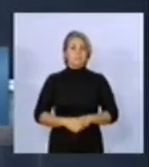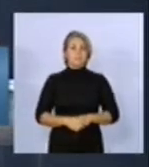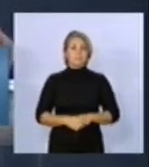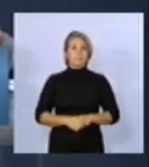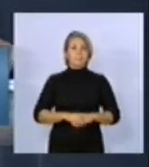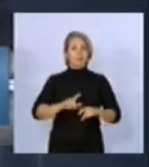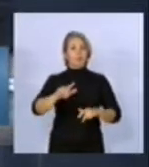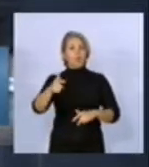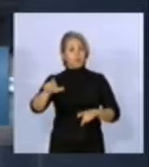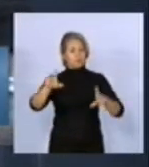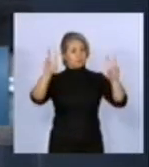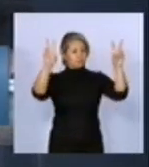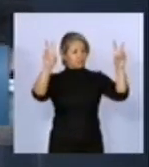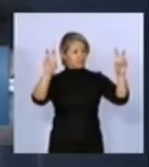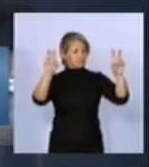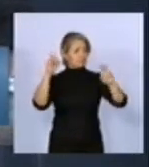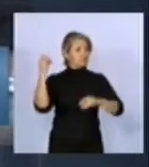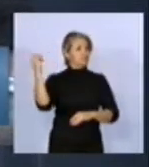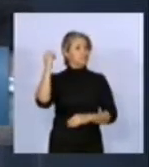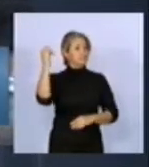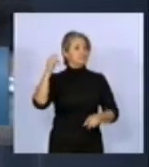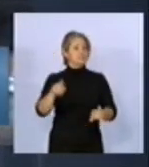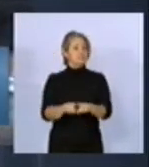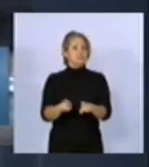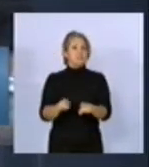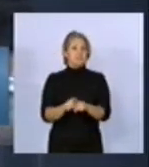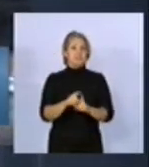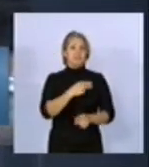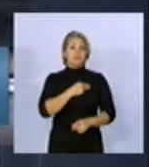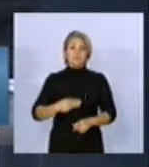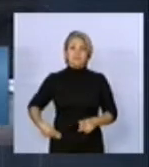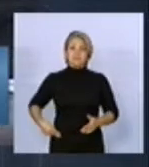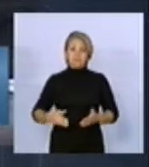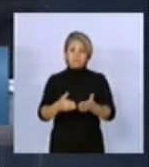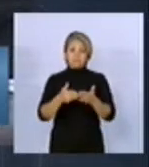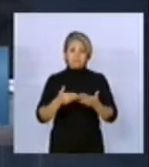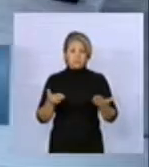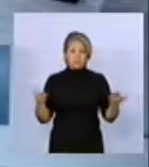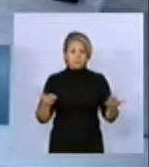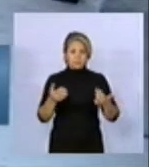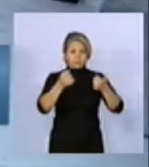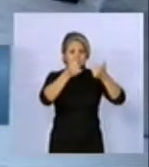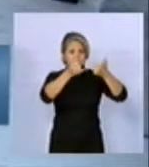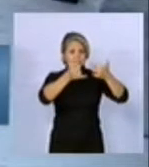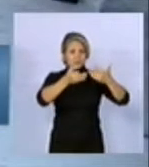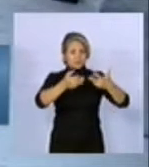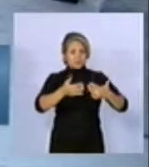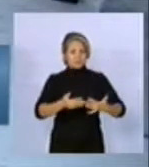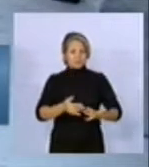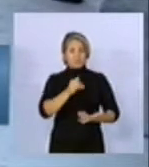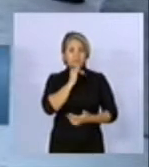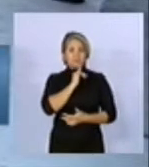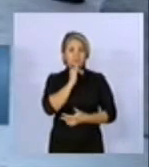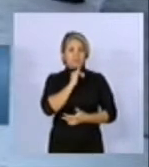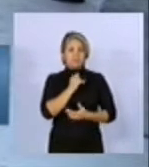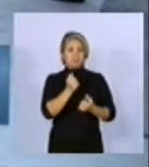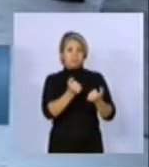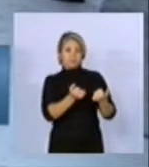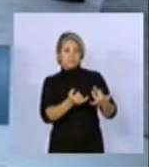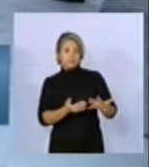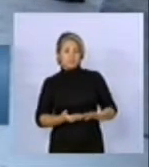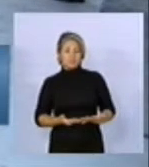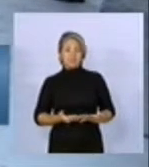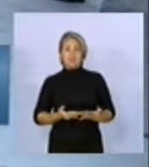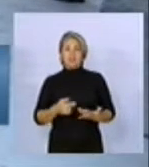a outra questão que o extremamente importância de um ministro pediu aqui com relação E aí isso